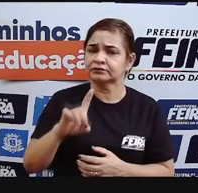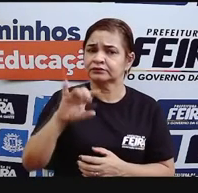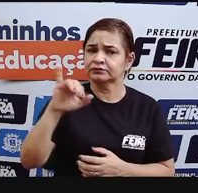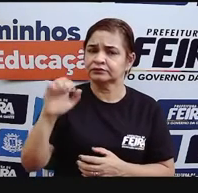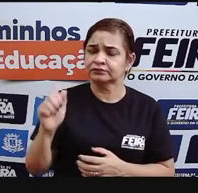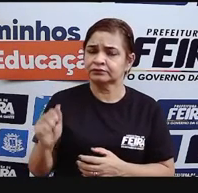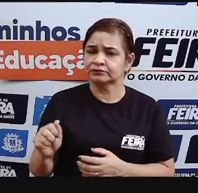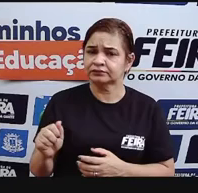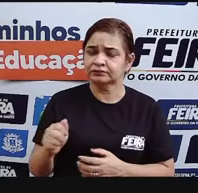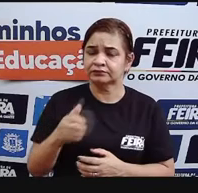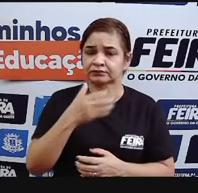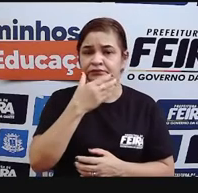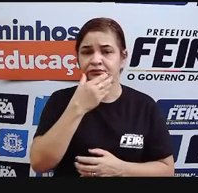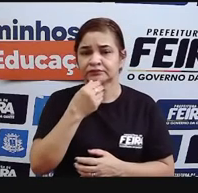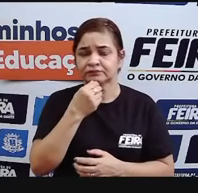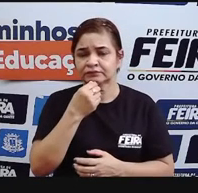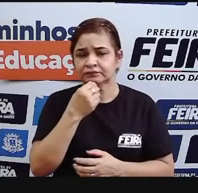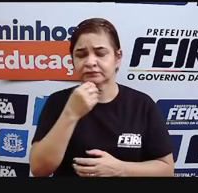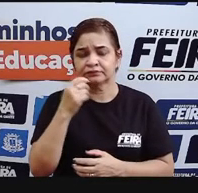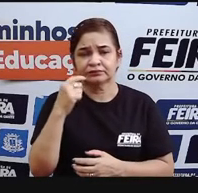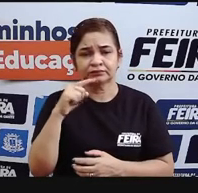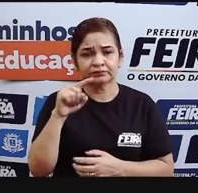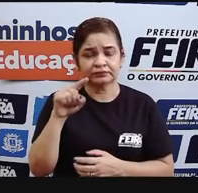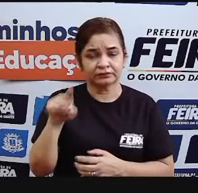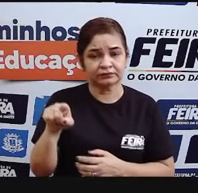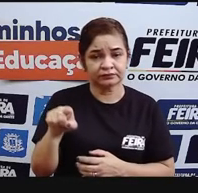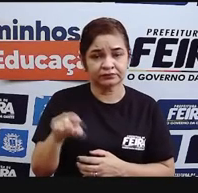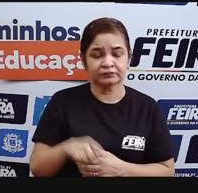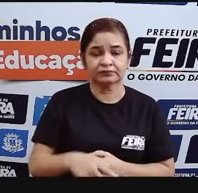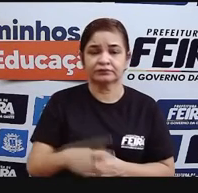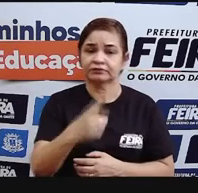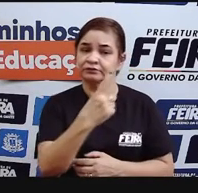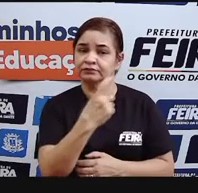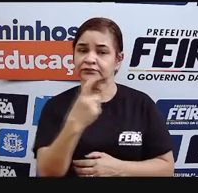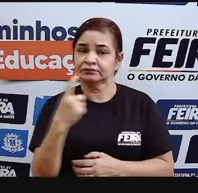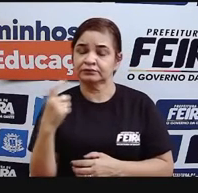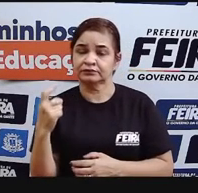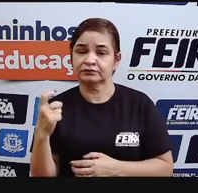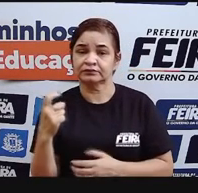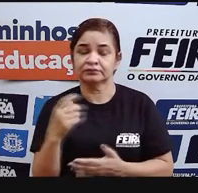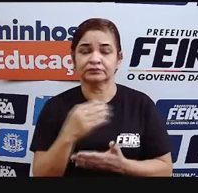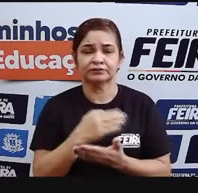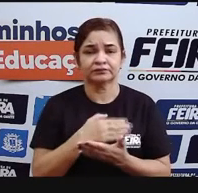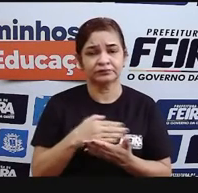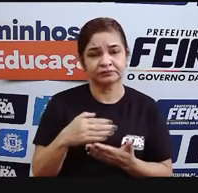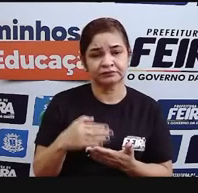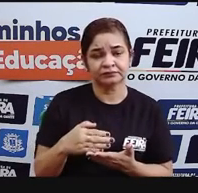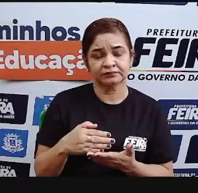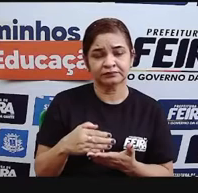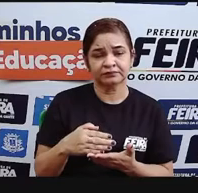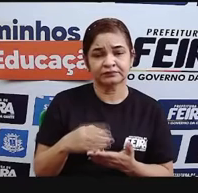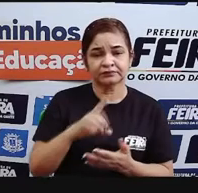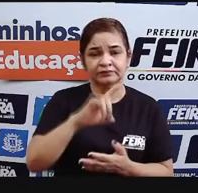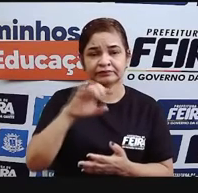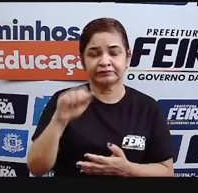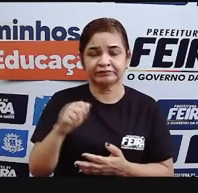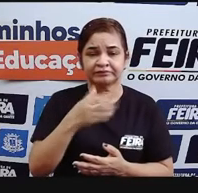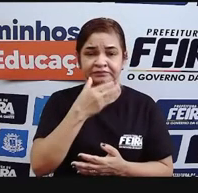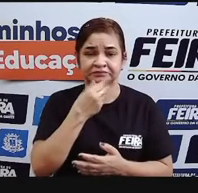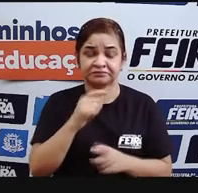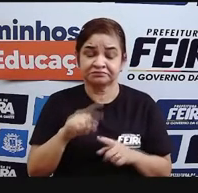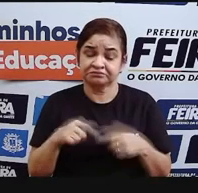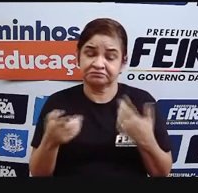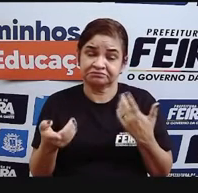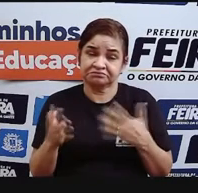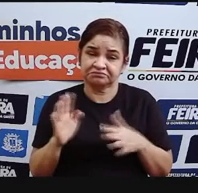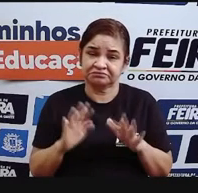exemplo? Tem até aí uma marca de cosméticos que já tentou lançar o Dia dos Homens, mas não colou muito não,